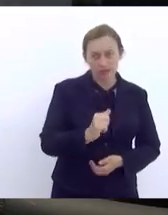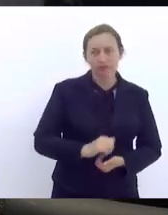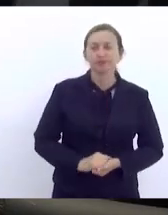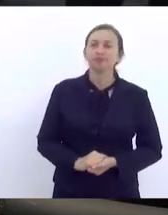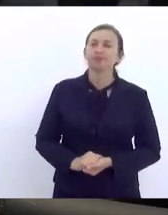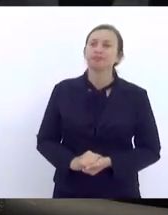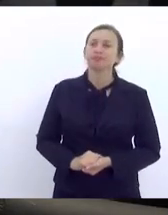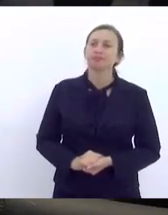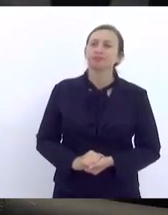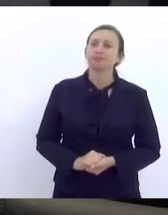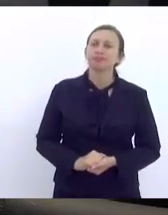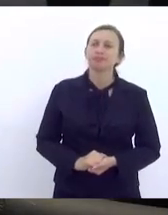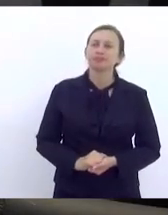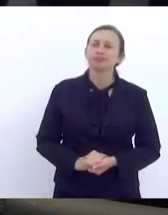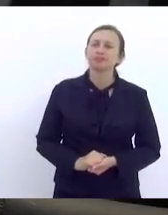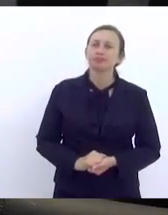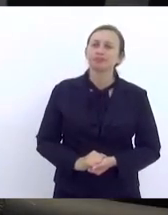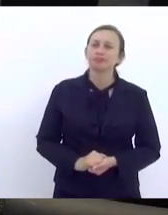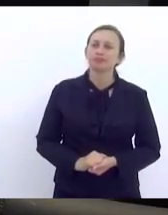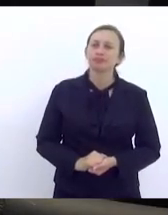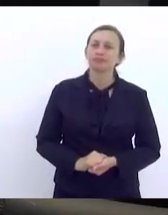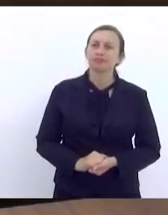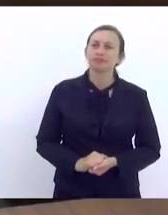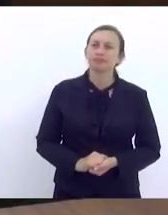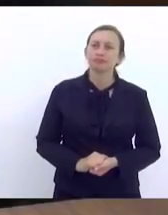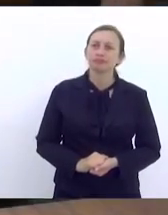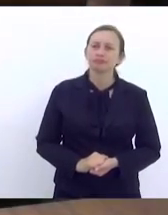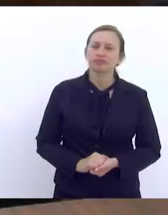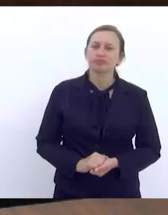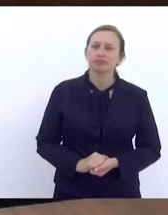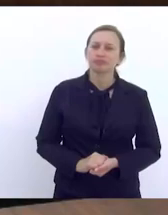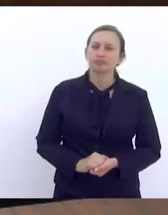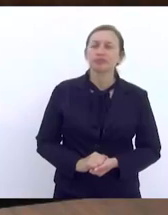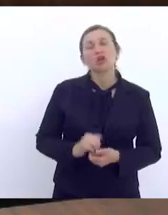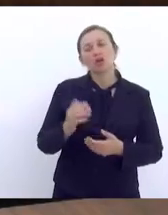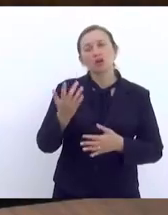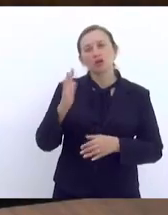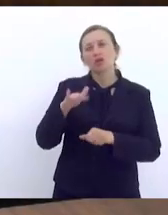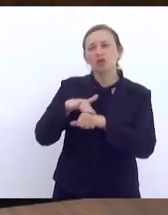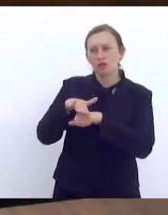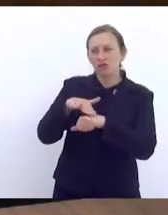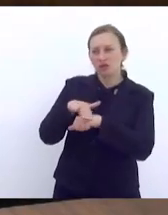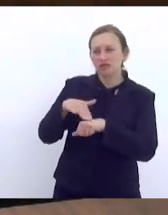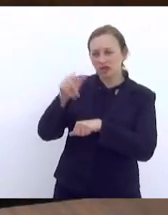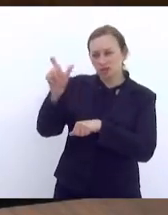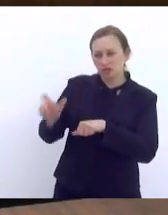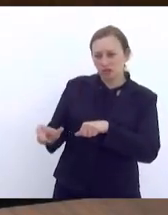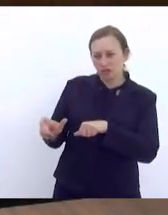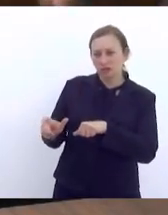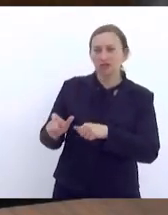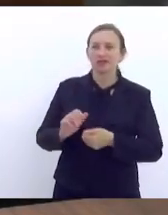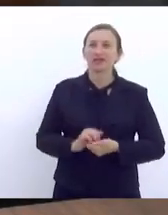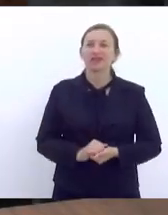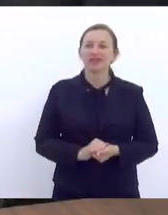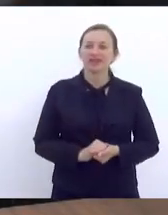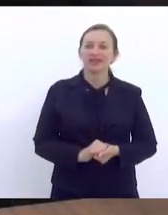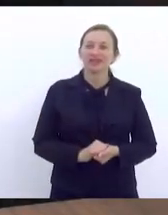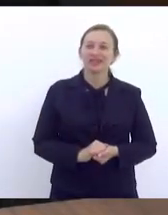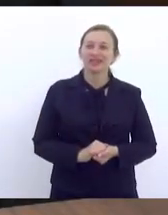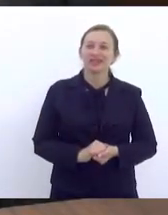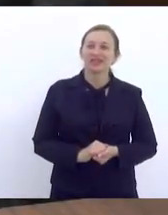Amorim eu Suponho que parecer foi conversado com o autor só supondo